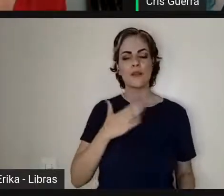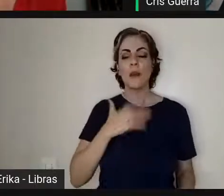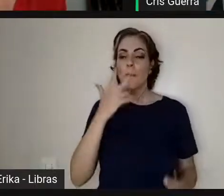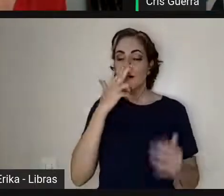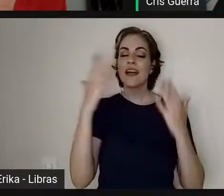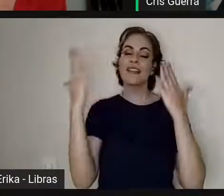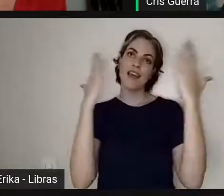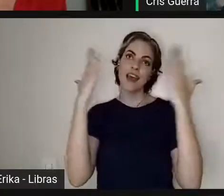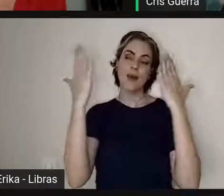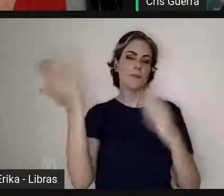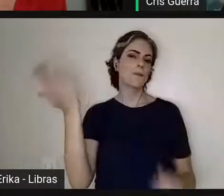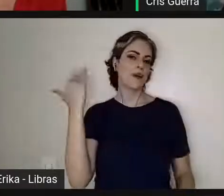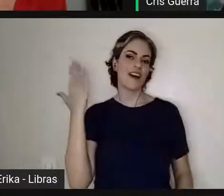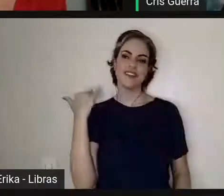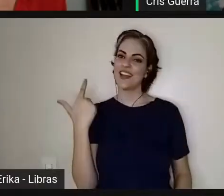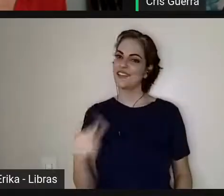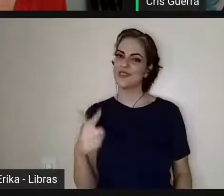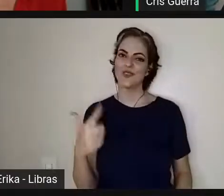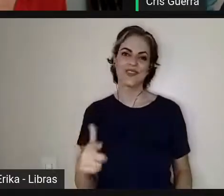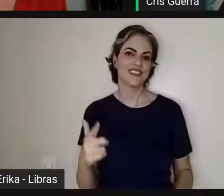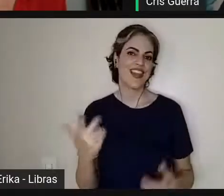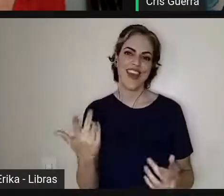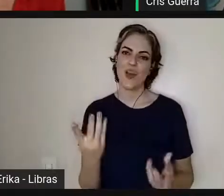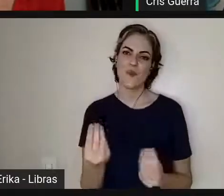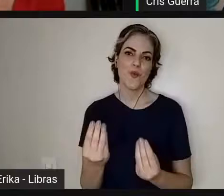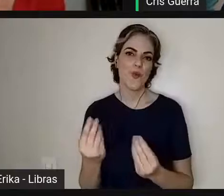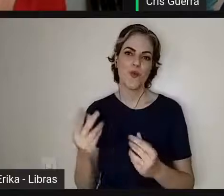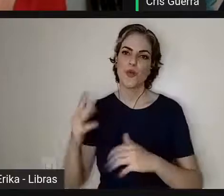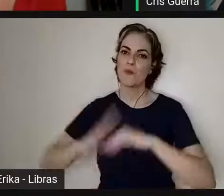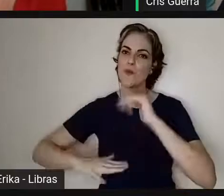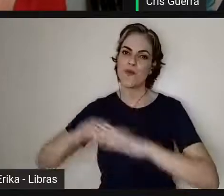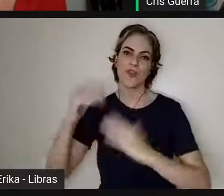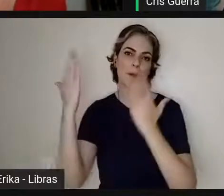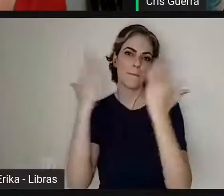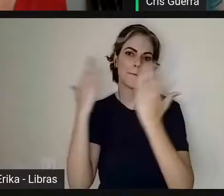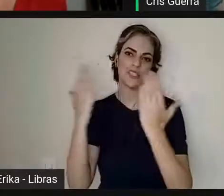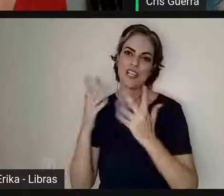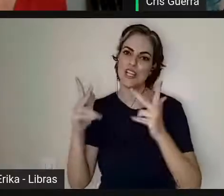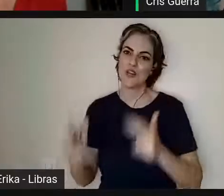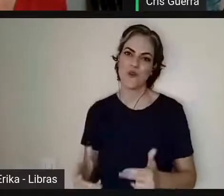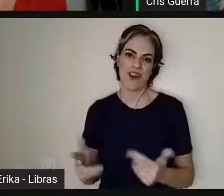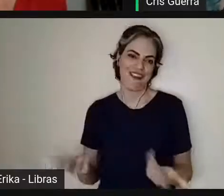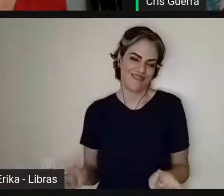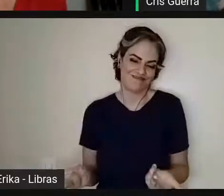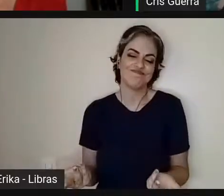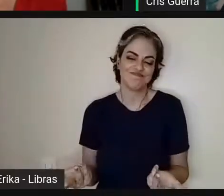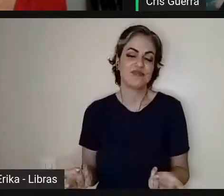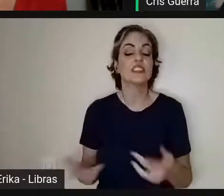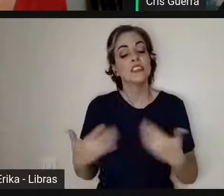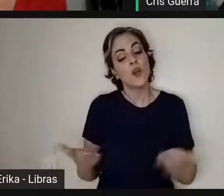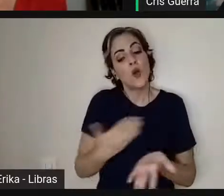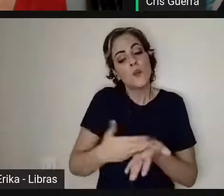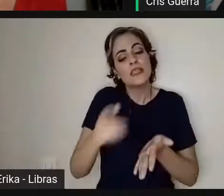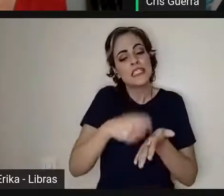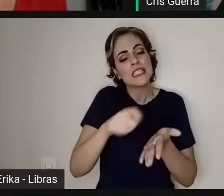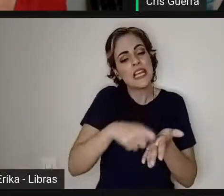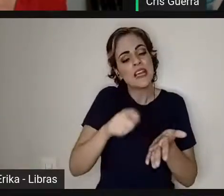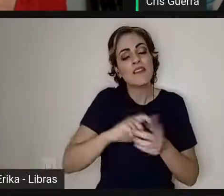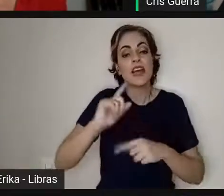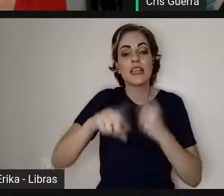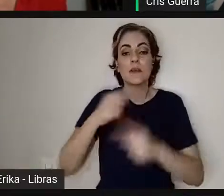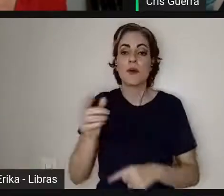psicoterapia. Naquela época não era tão comum frequentar o psicólogo como hoje é, né? E aí comecei a escrever e acabei indo para a faculdade